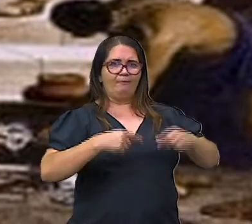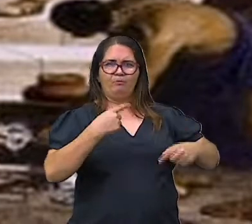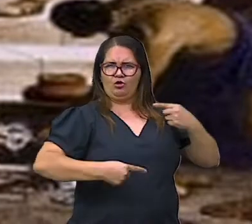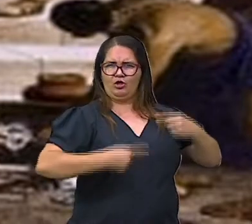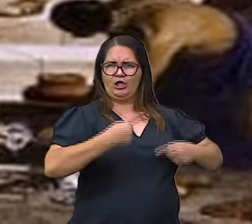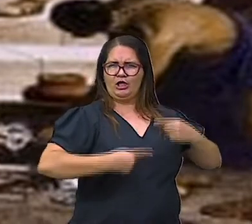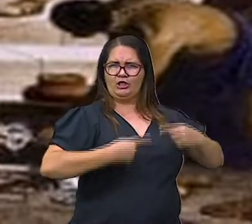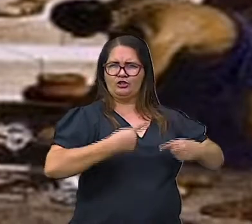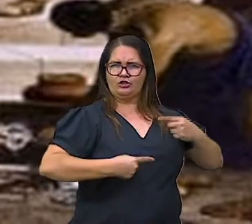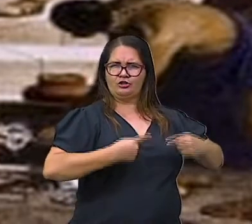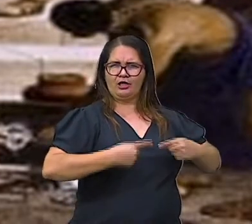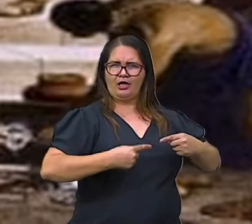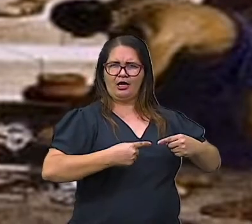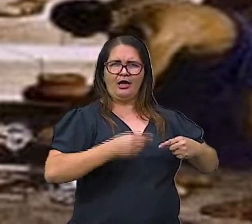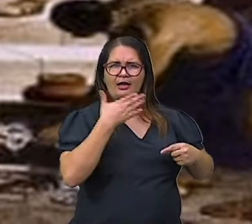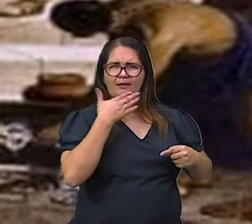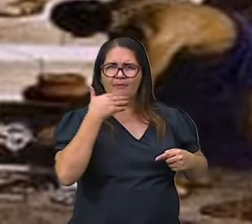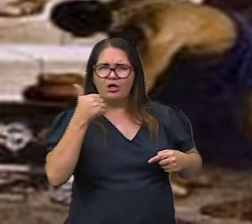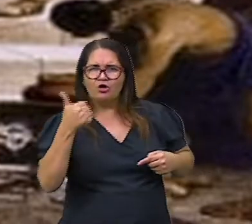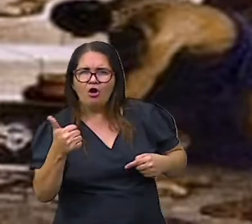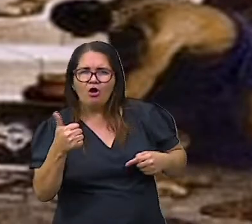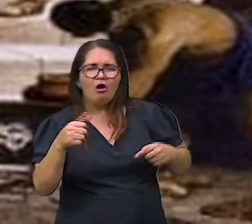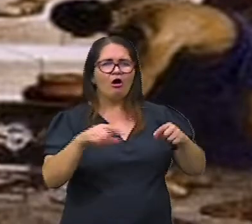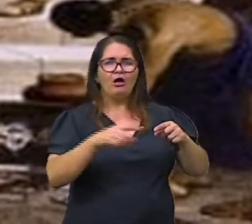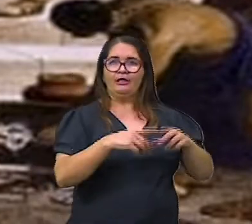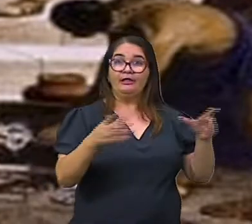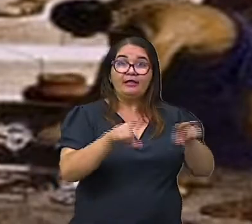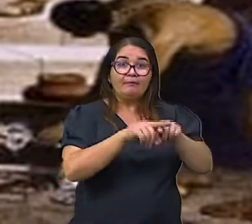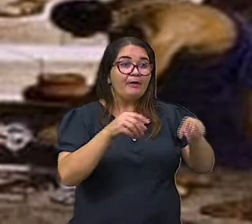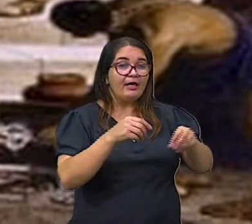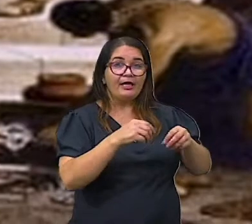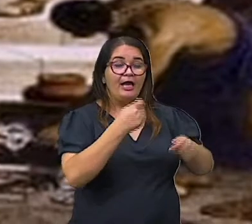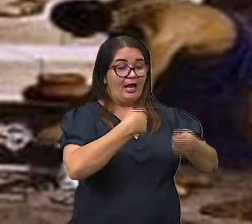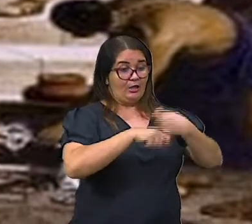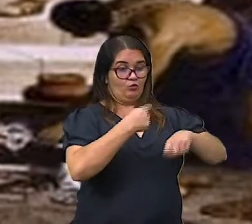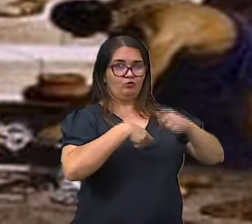religiosa. E assim a forma de governo adotada,